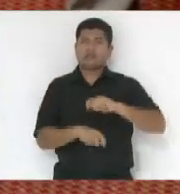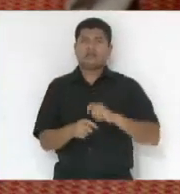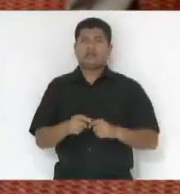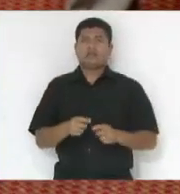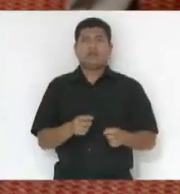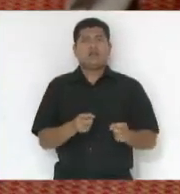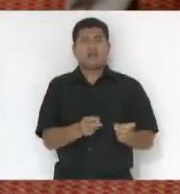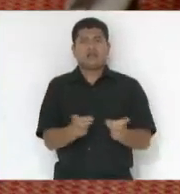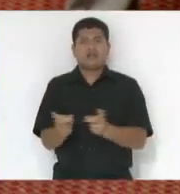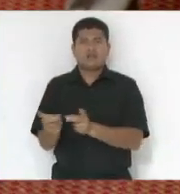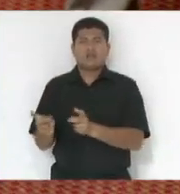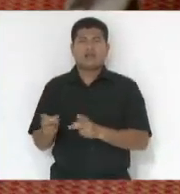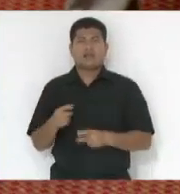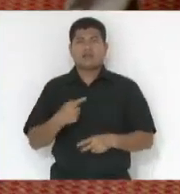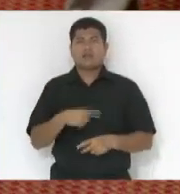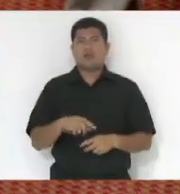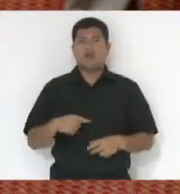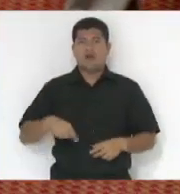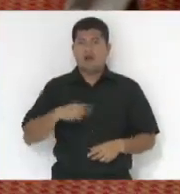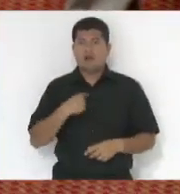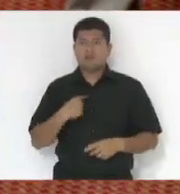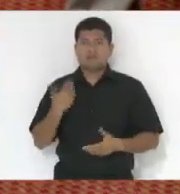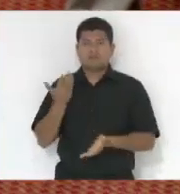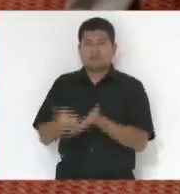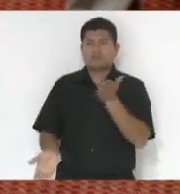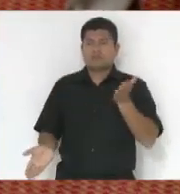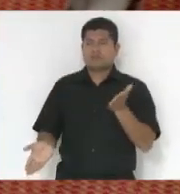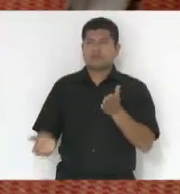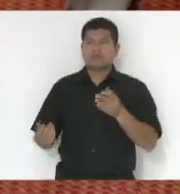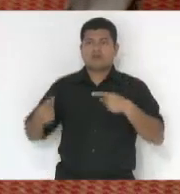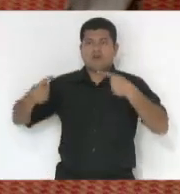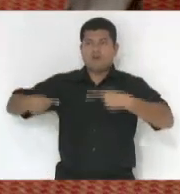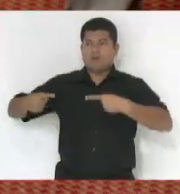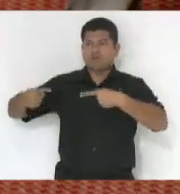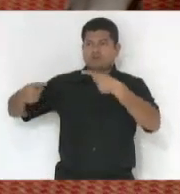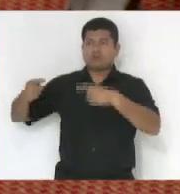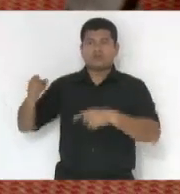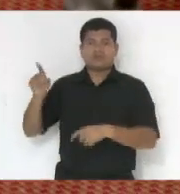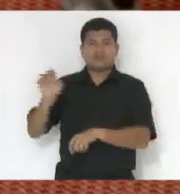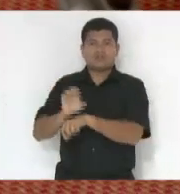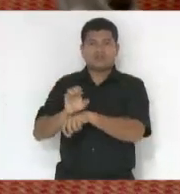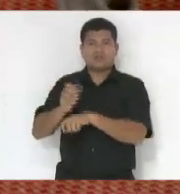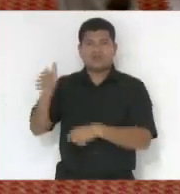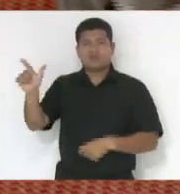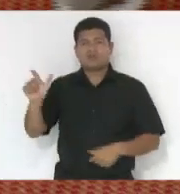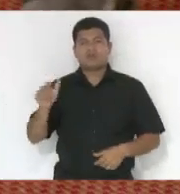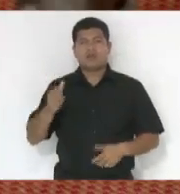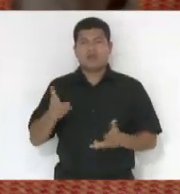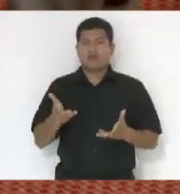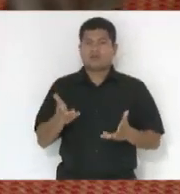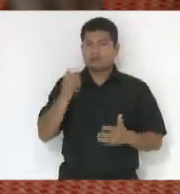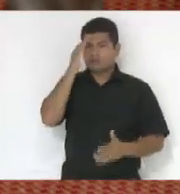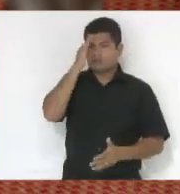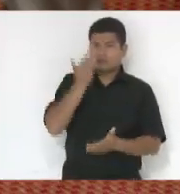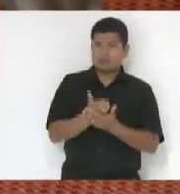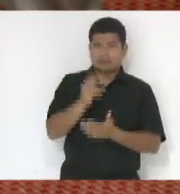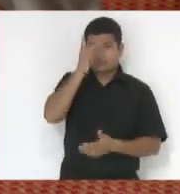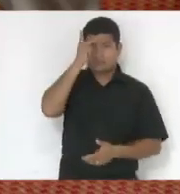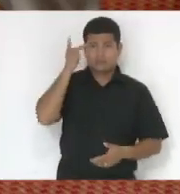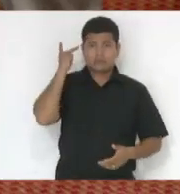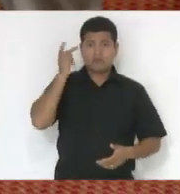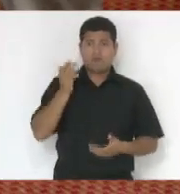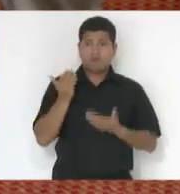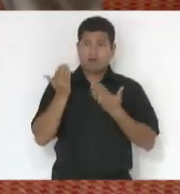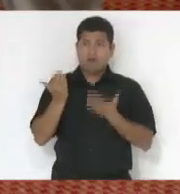não perdemos a nossa competitividade com outros estados. Então, eu quero acreditar, Paulinha, de que o